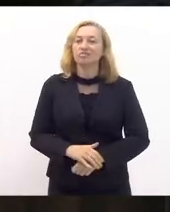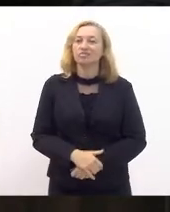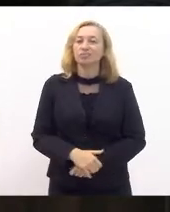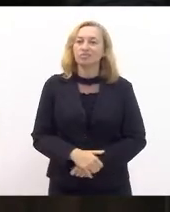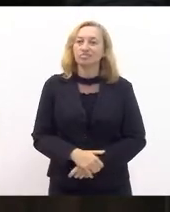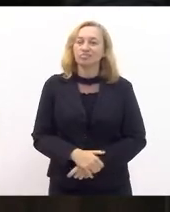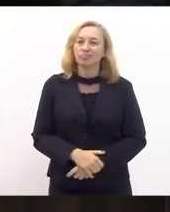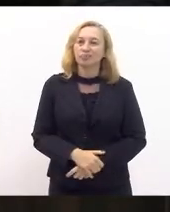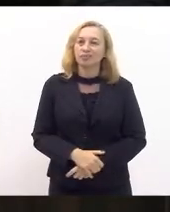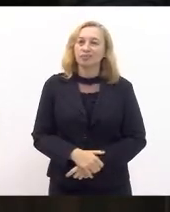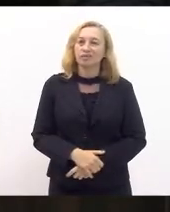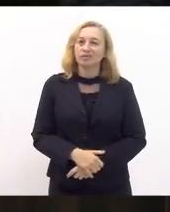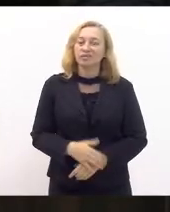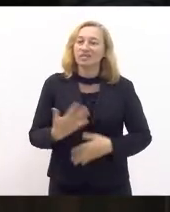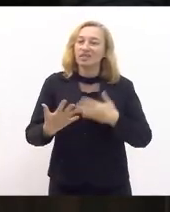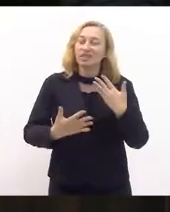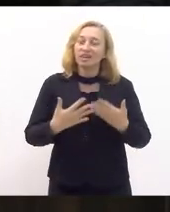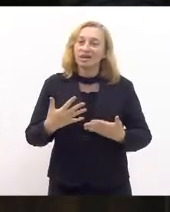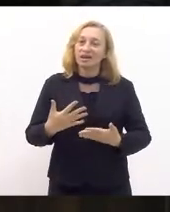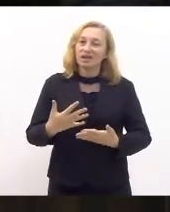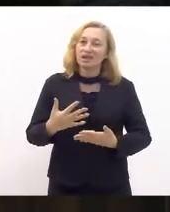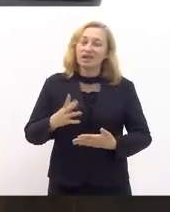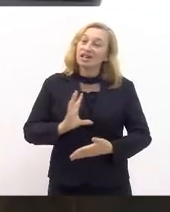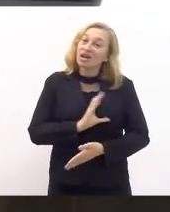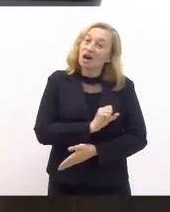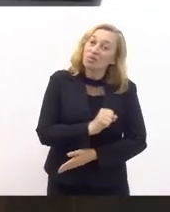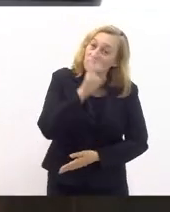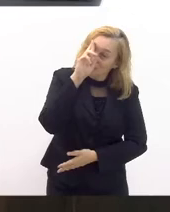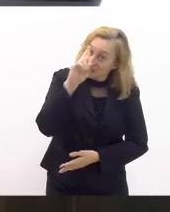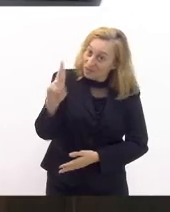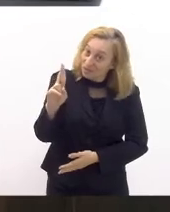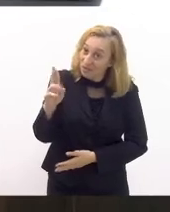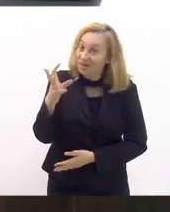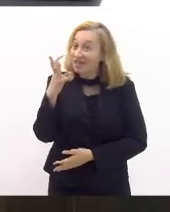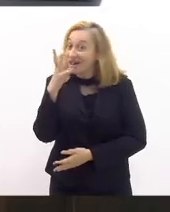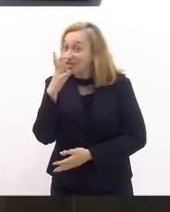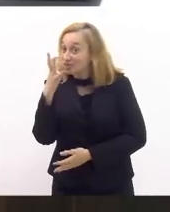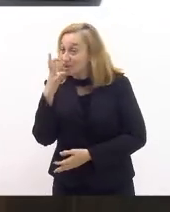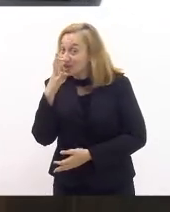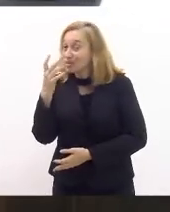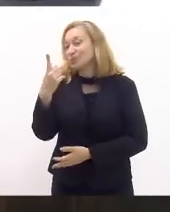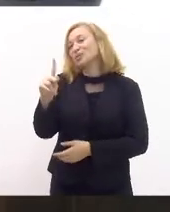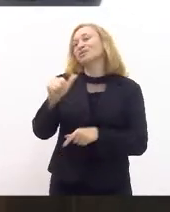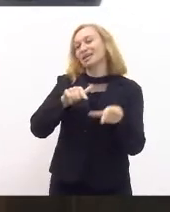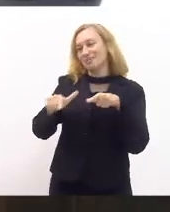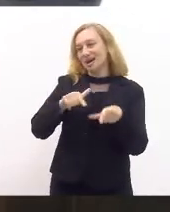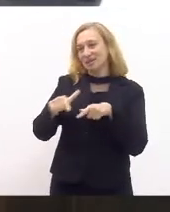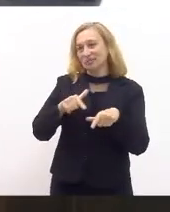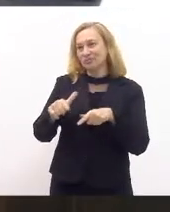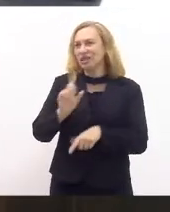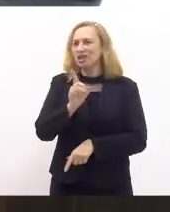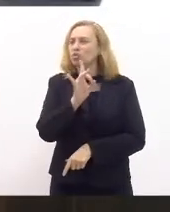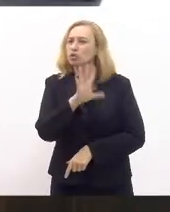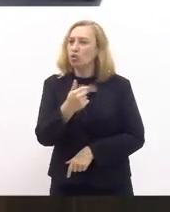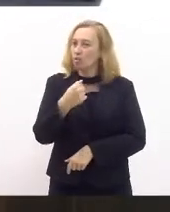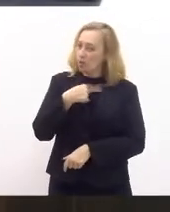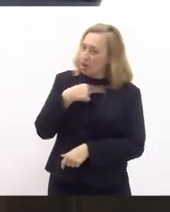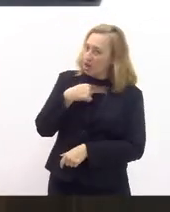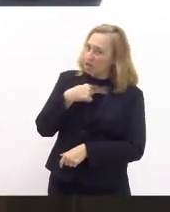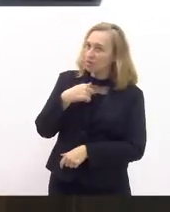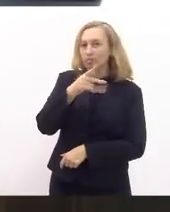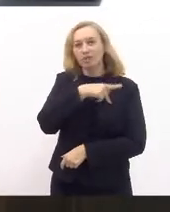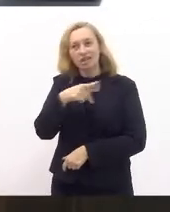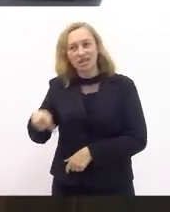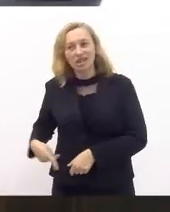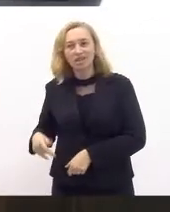é encantador e apaixonado pelo senhor e um grande admirador do senhor. Não só como eu, como o